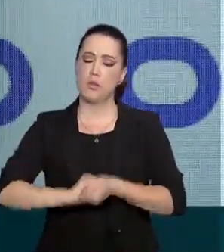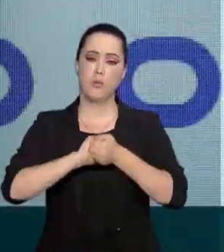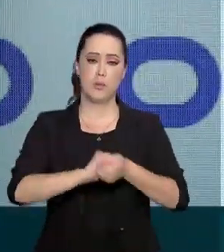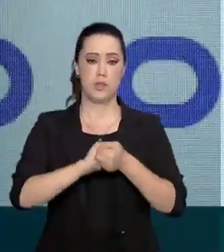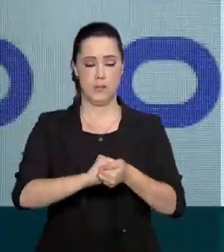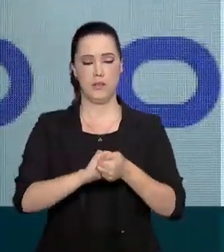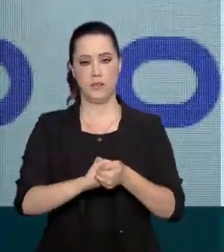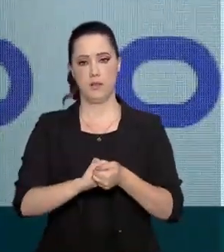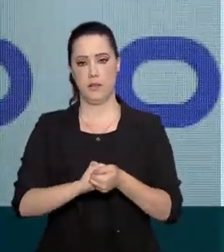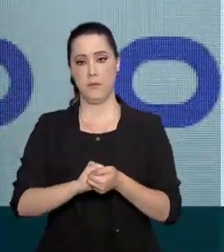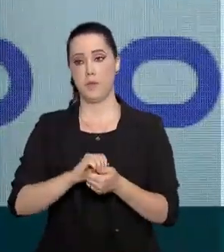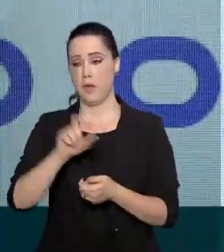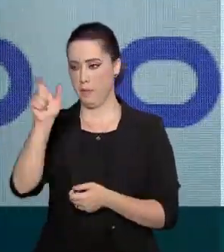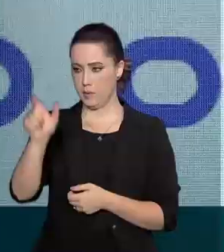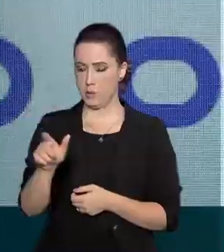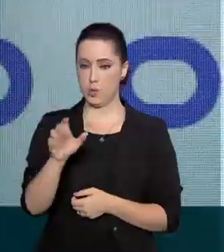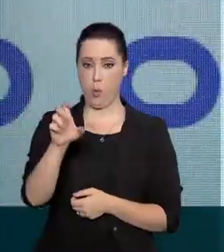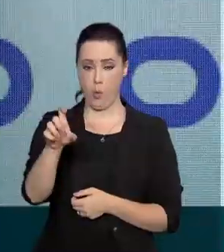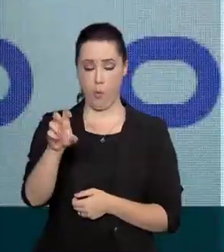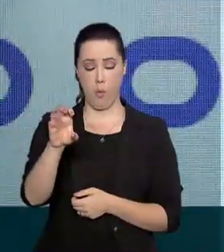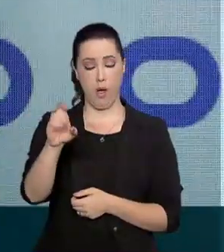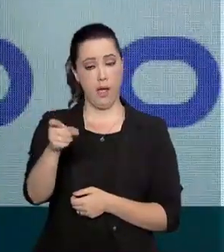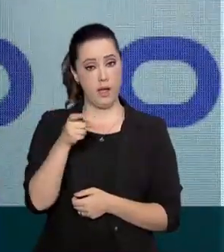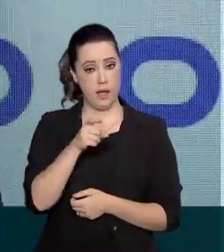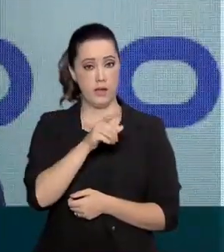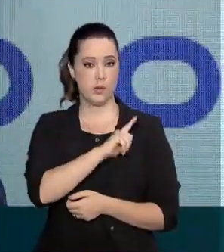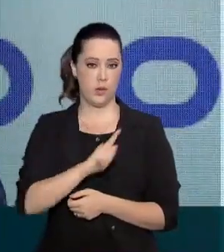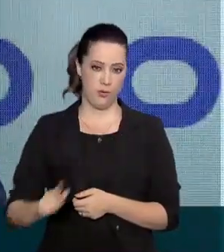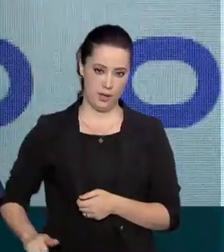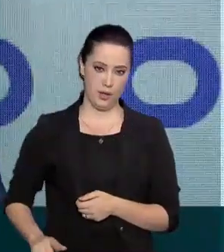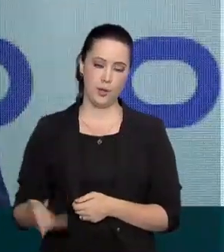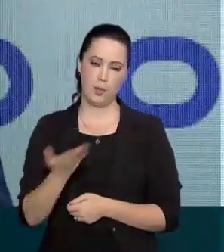Fleury, ex-governador e meu colega de Câmara dos Deputados.